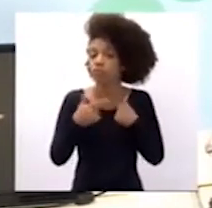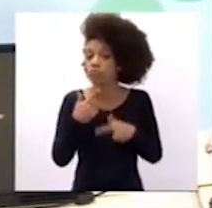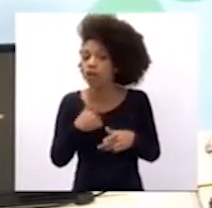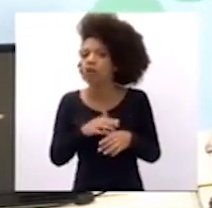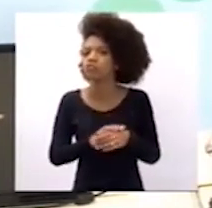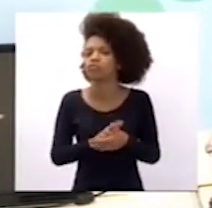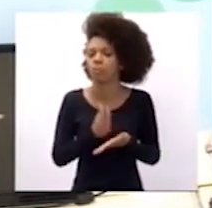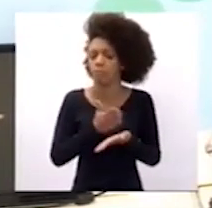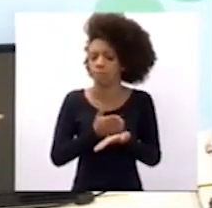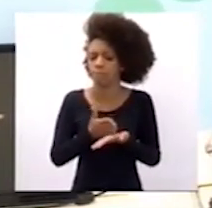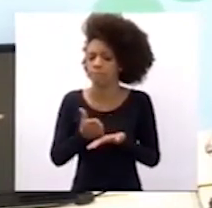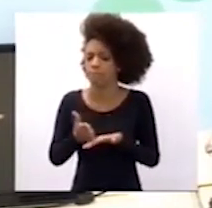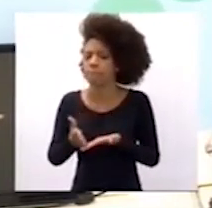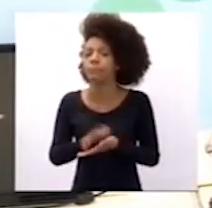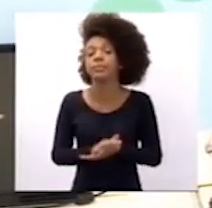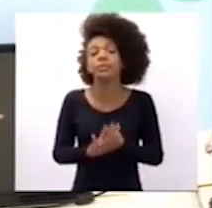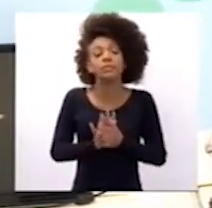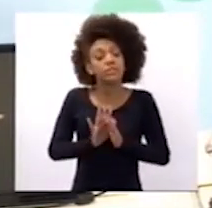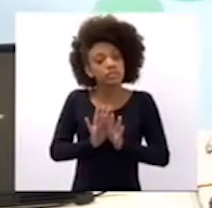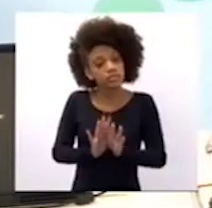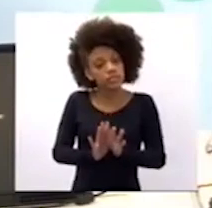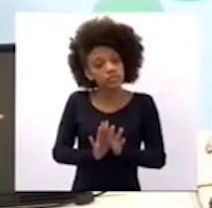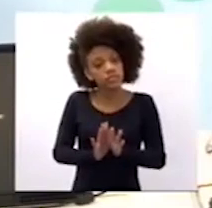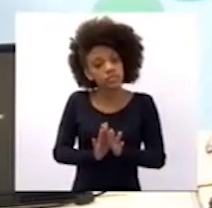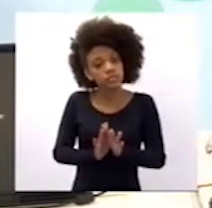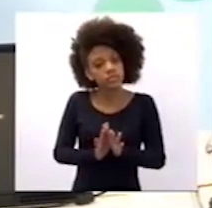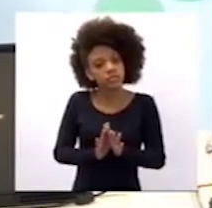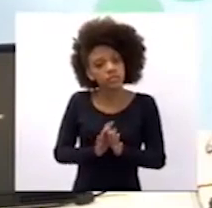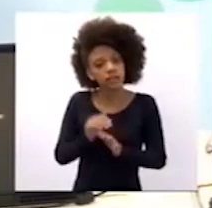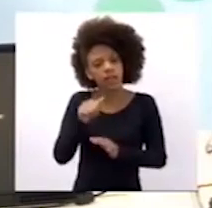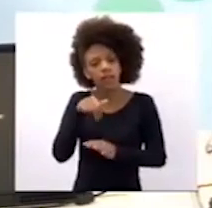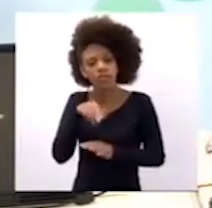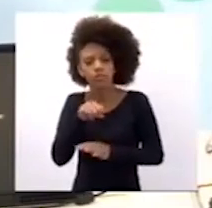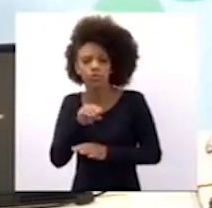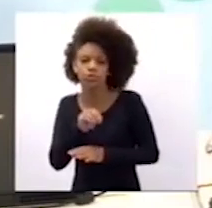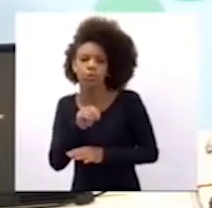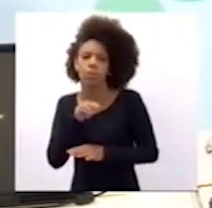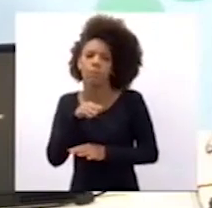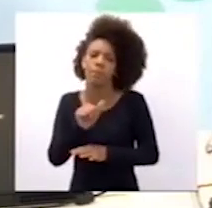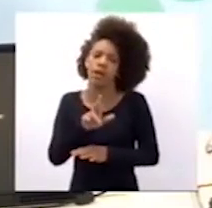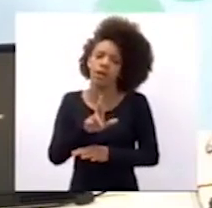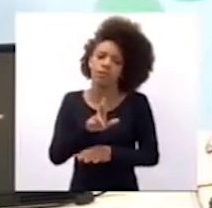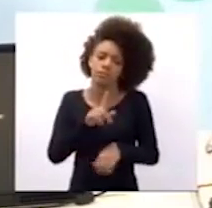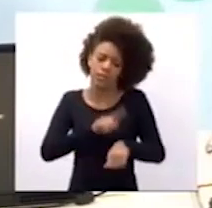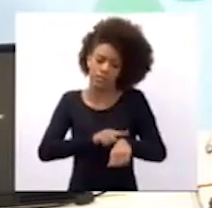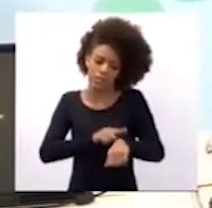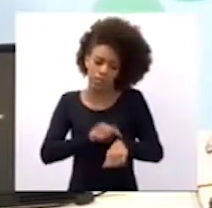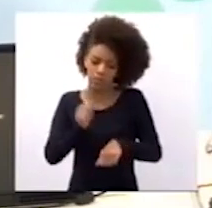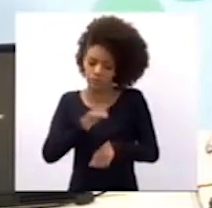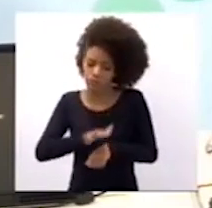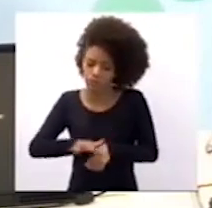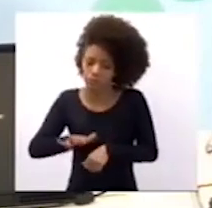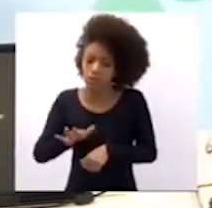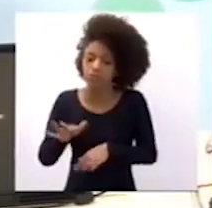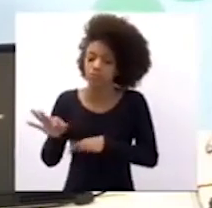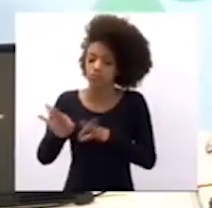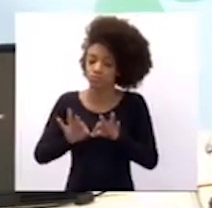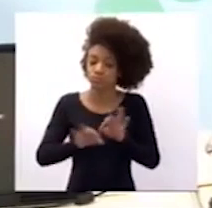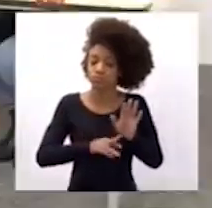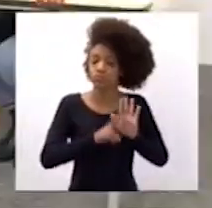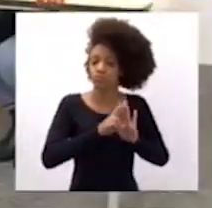planejamento. E a Nomar colocou tempo, espaço, disciplina e organização.